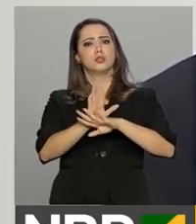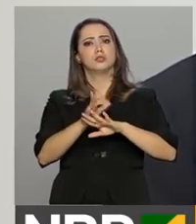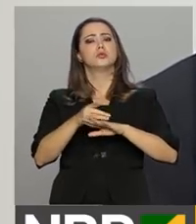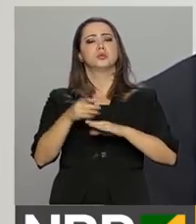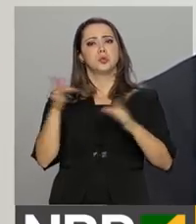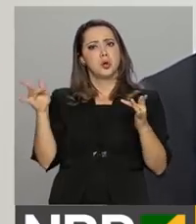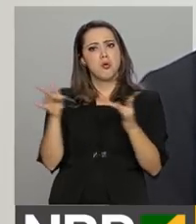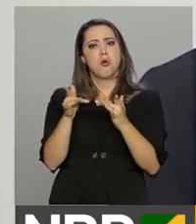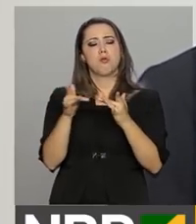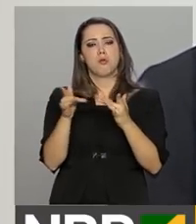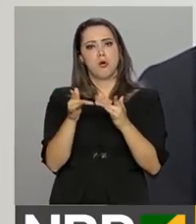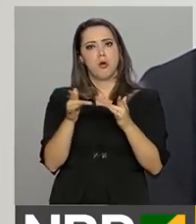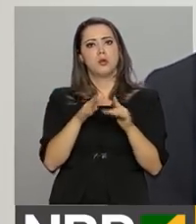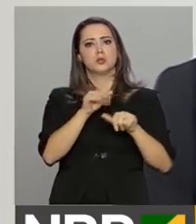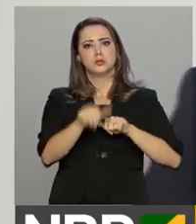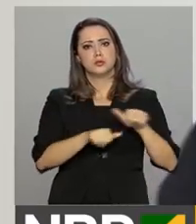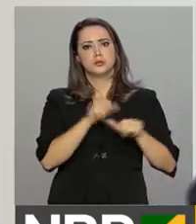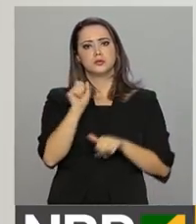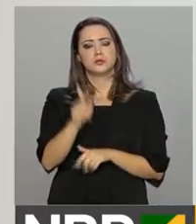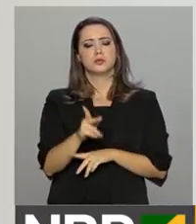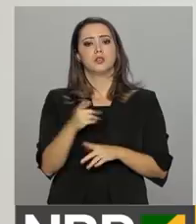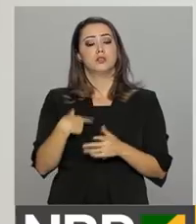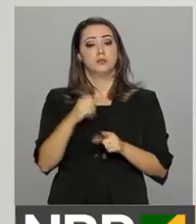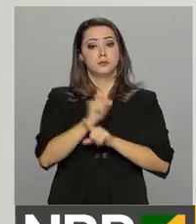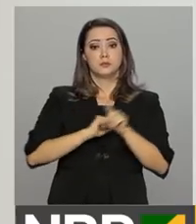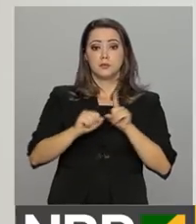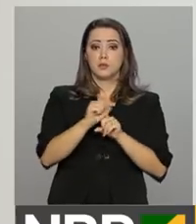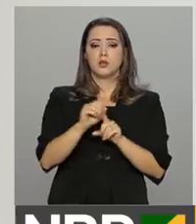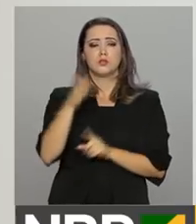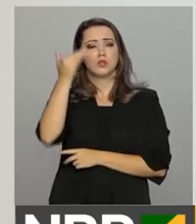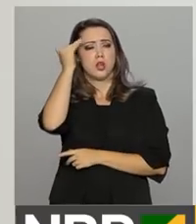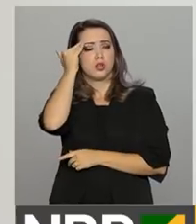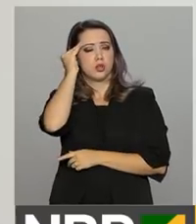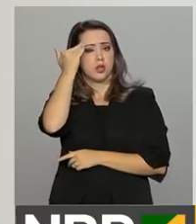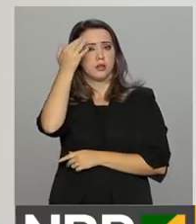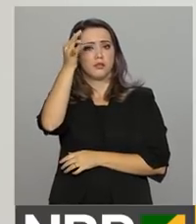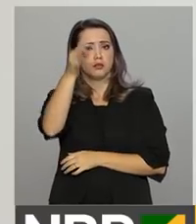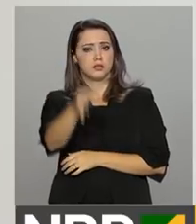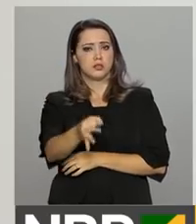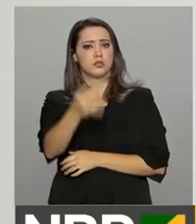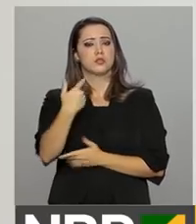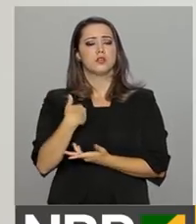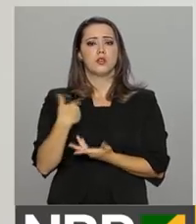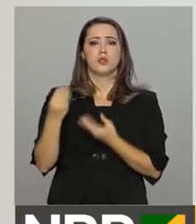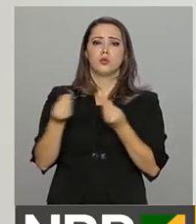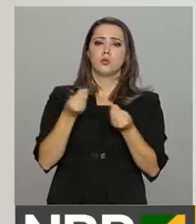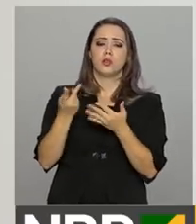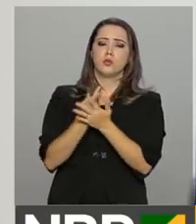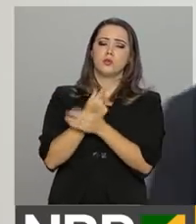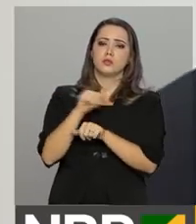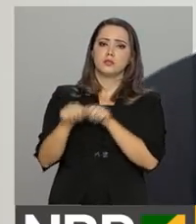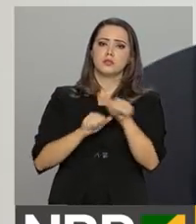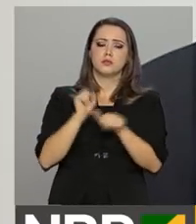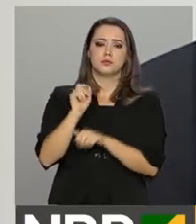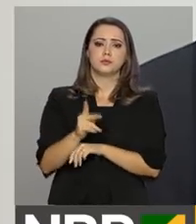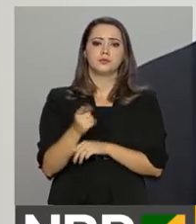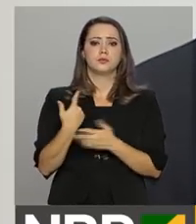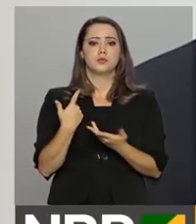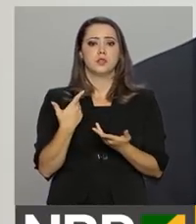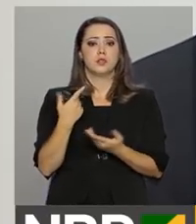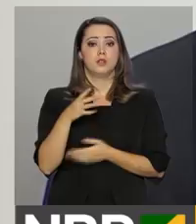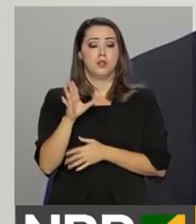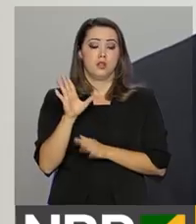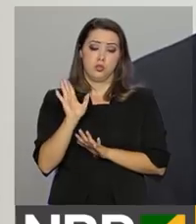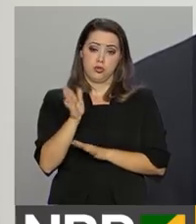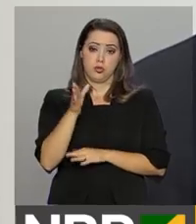não é quando a sociedade já começa a compreender o exato alcance da reforma previdenciária é que daqui a pouco vai acontecer o meu nome